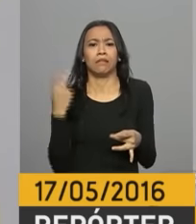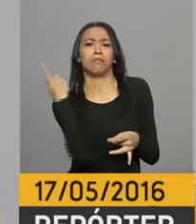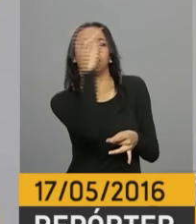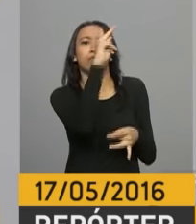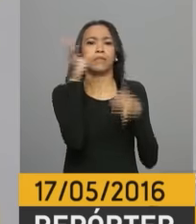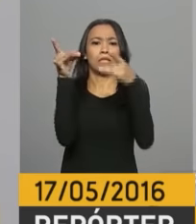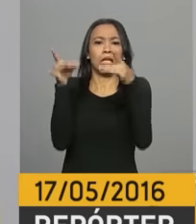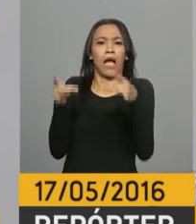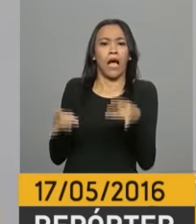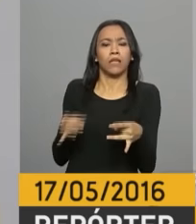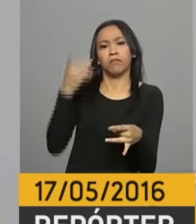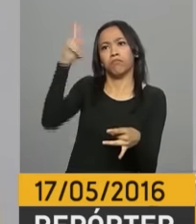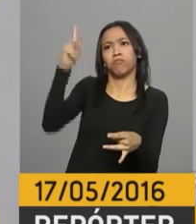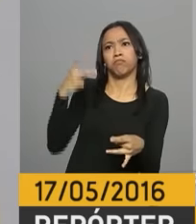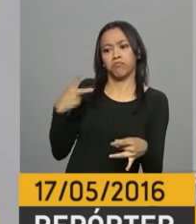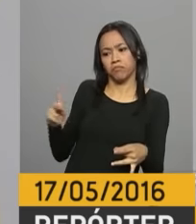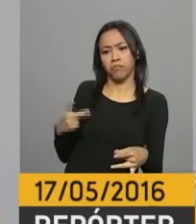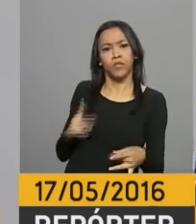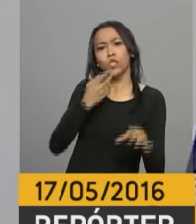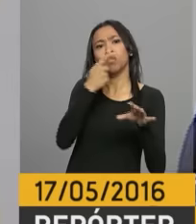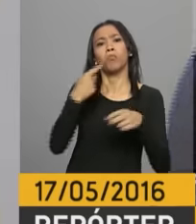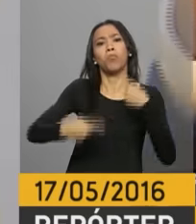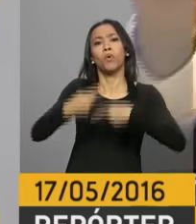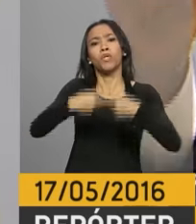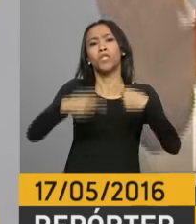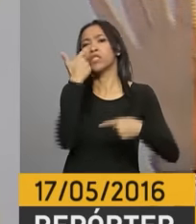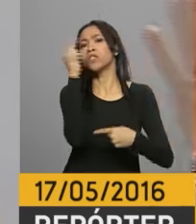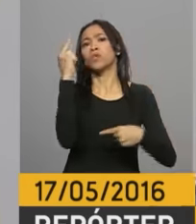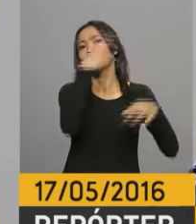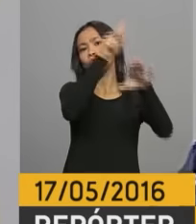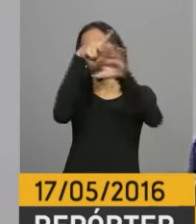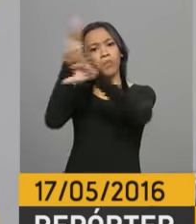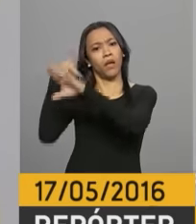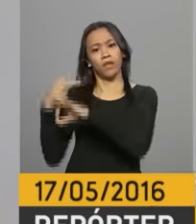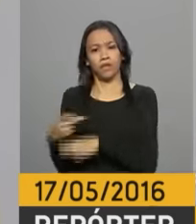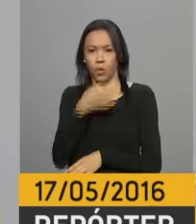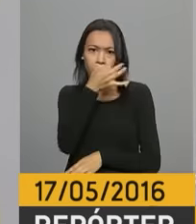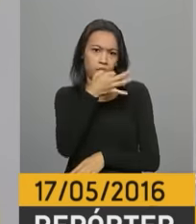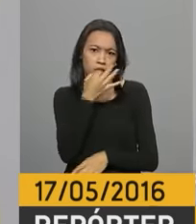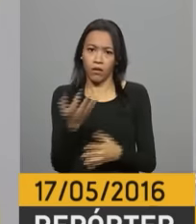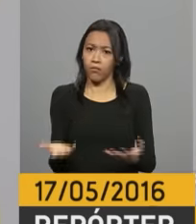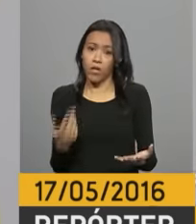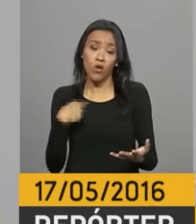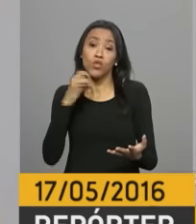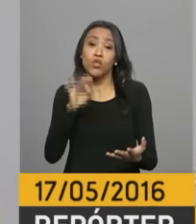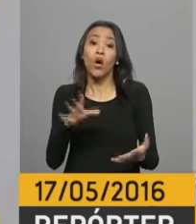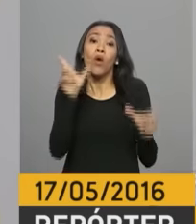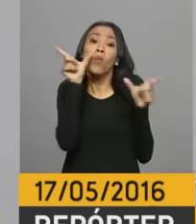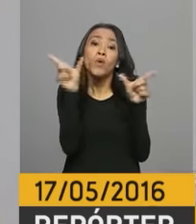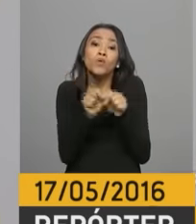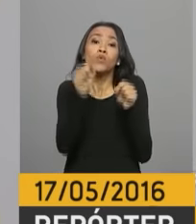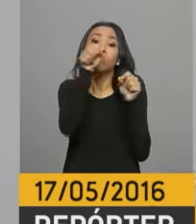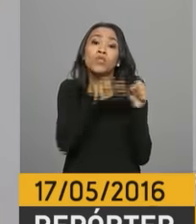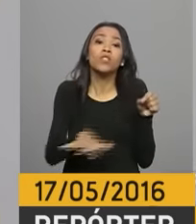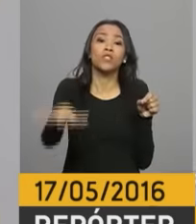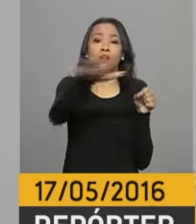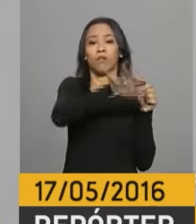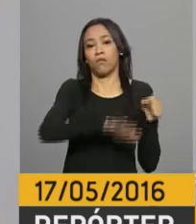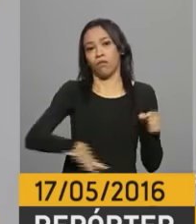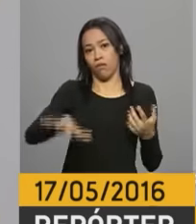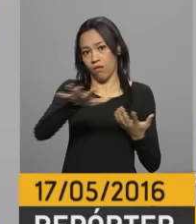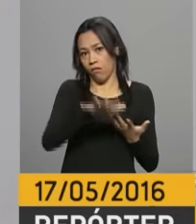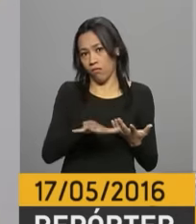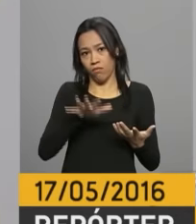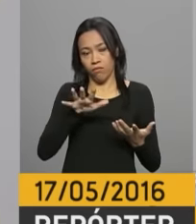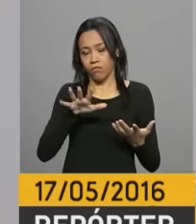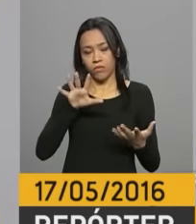formular opiniões sobre políticas de outros países. Eu estou simplesmente fazendo um cenário base que, em resumo, o